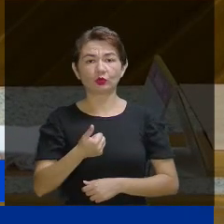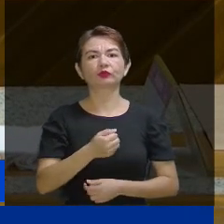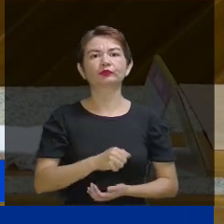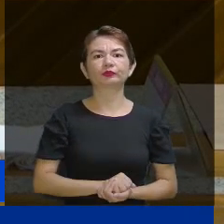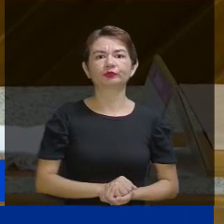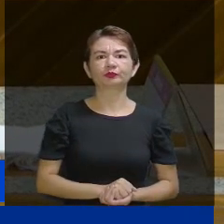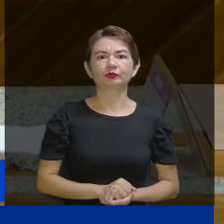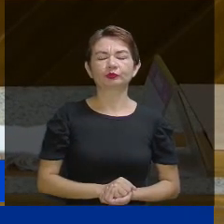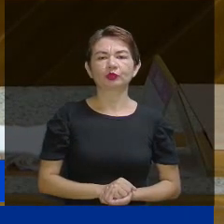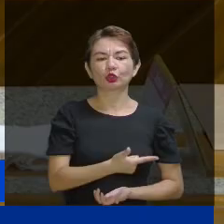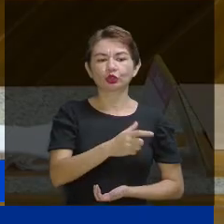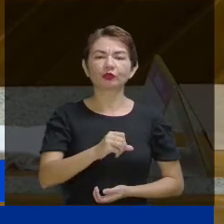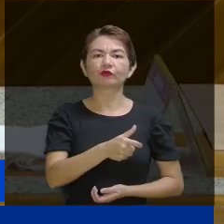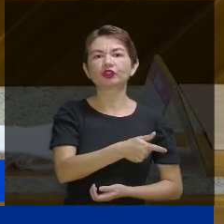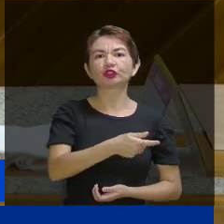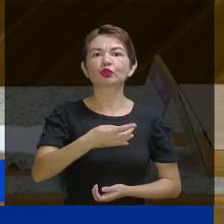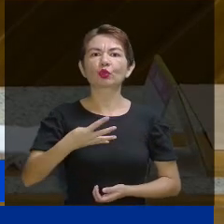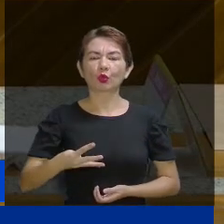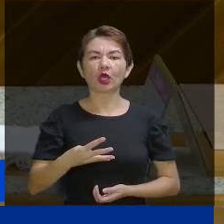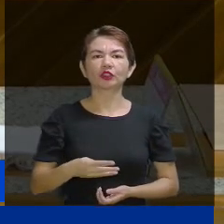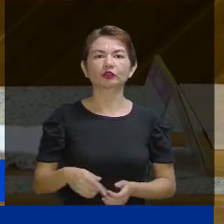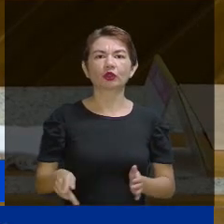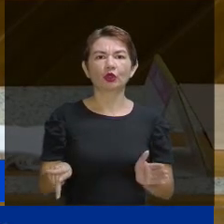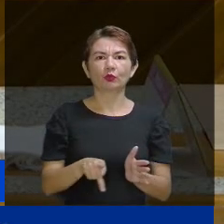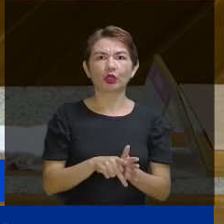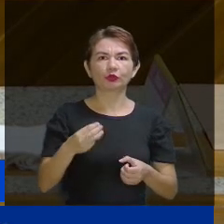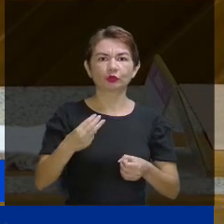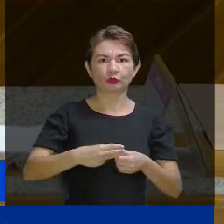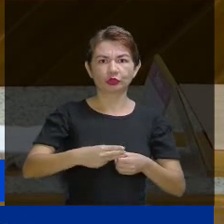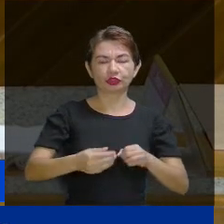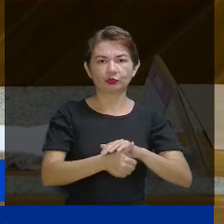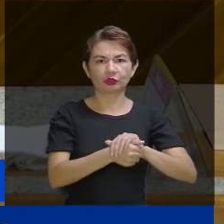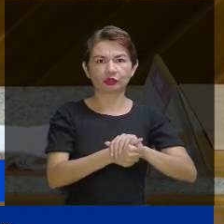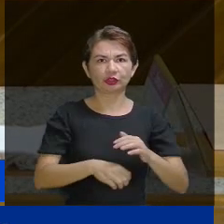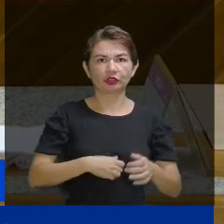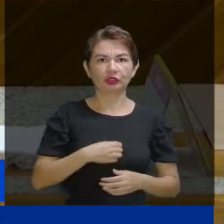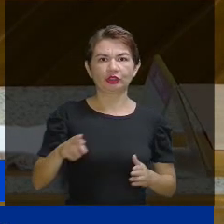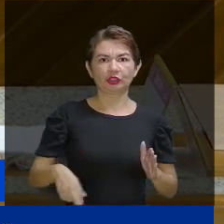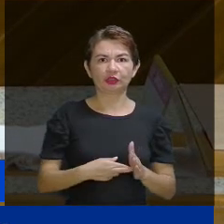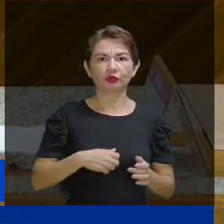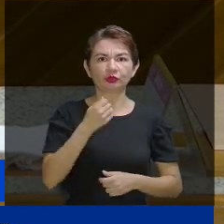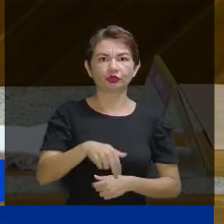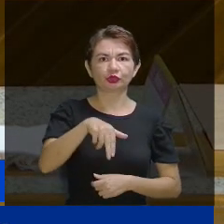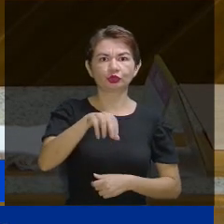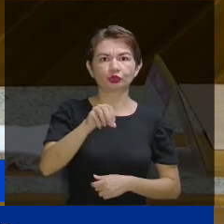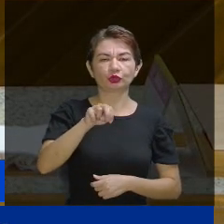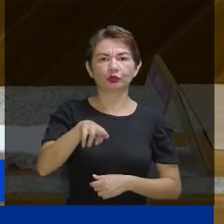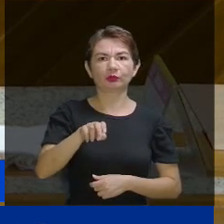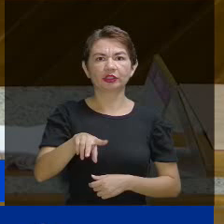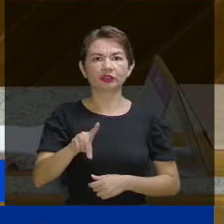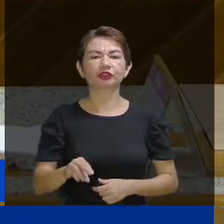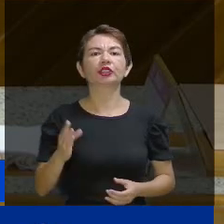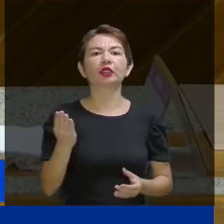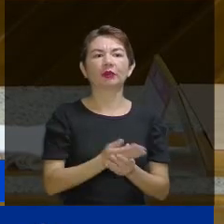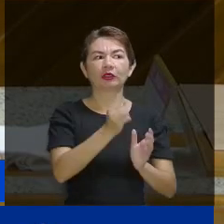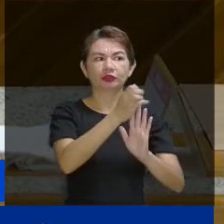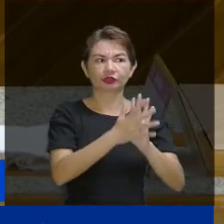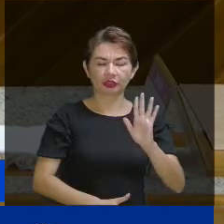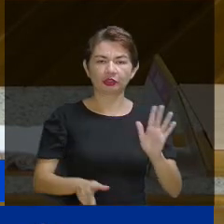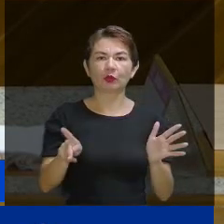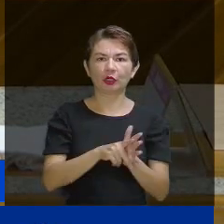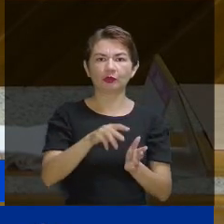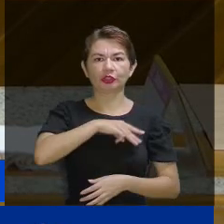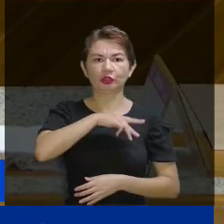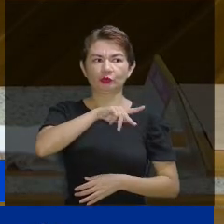0600-161-31, 2024, origem Tartarugalzinho, relator juiz Normando de Souza. Neste embargo de declaração é